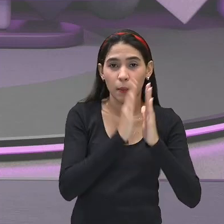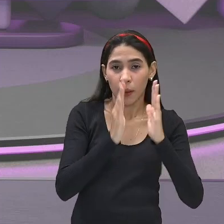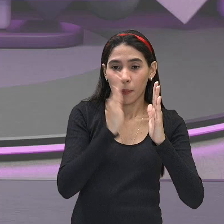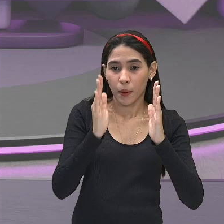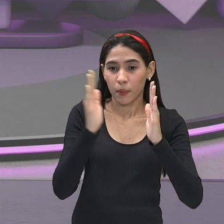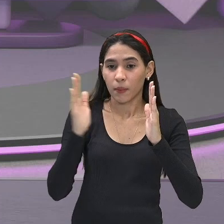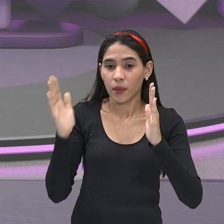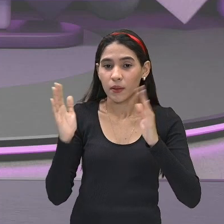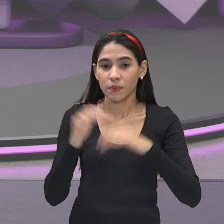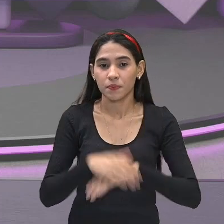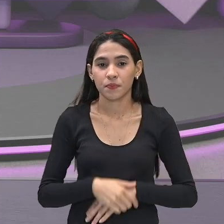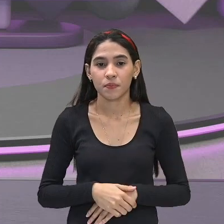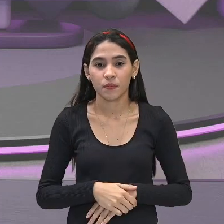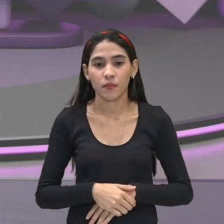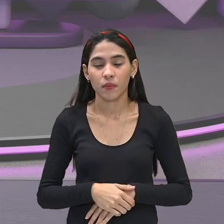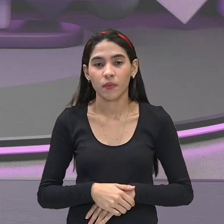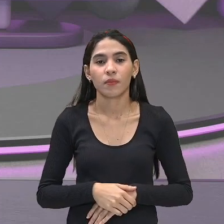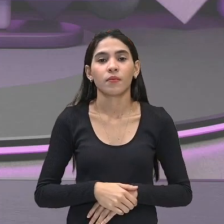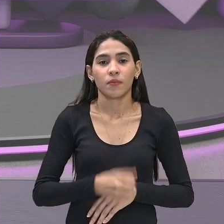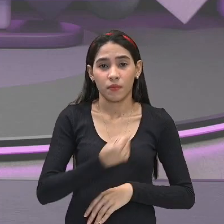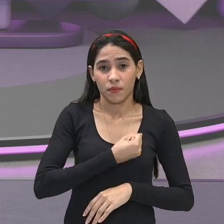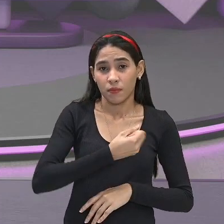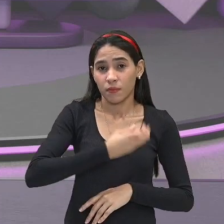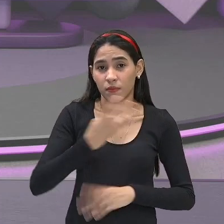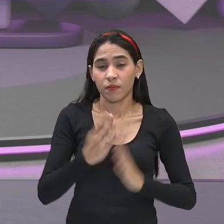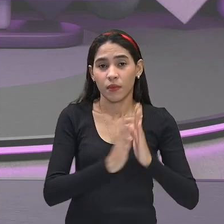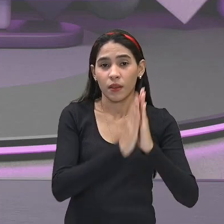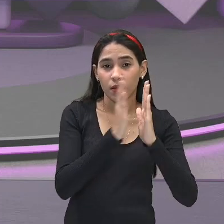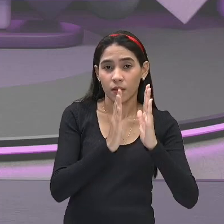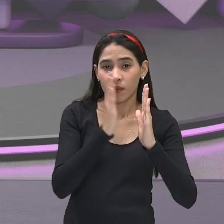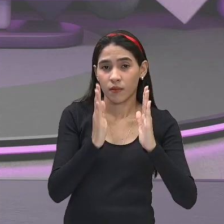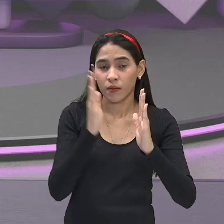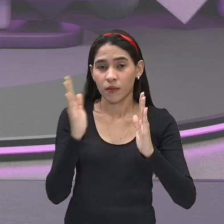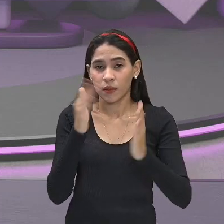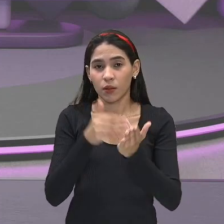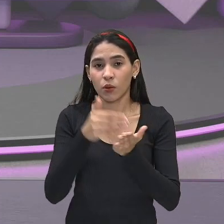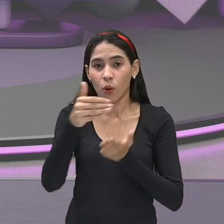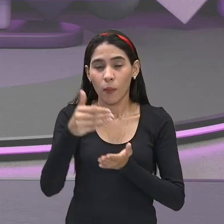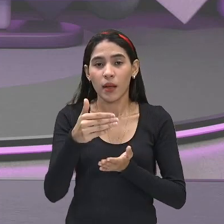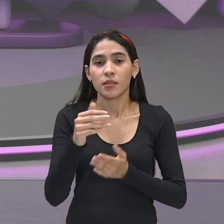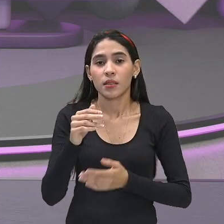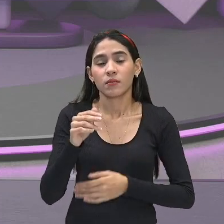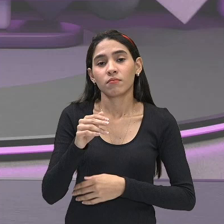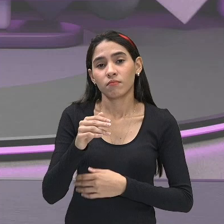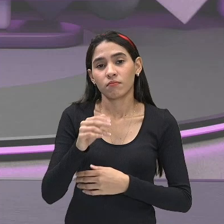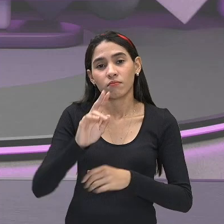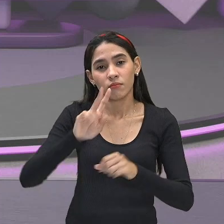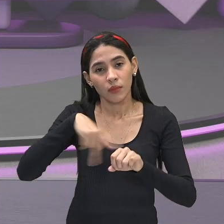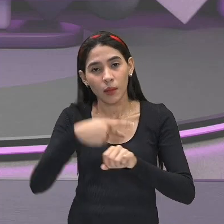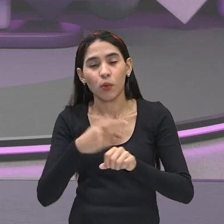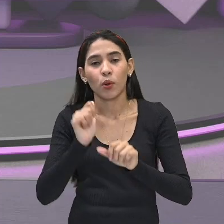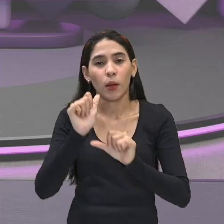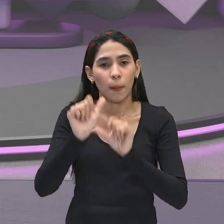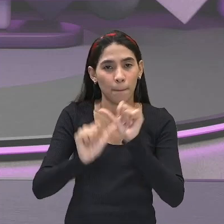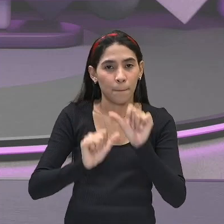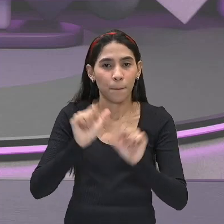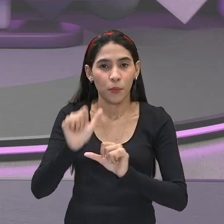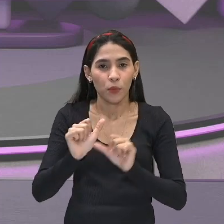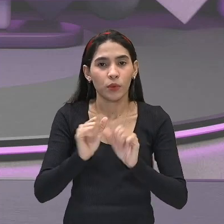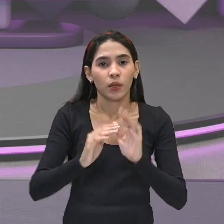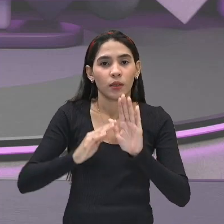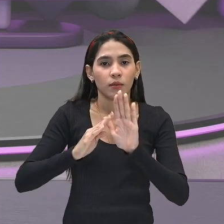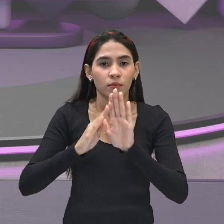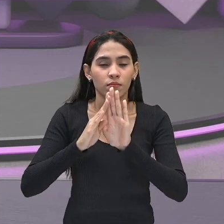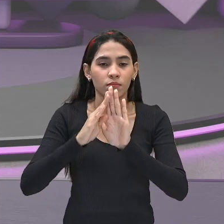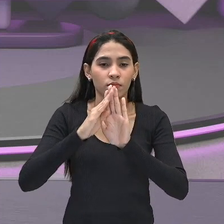numérica, né? É uma sequência que começa ali com o valor e ela vai